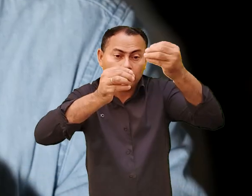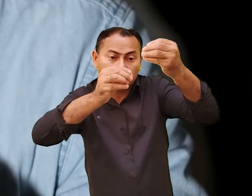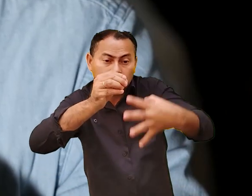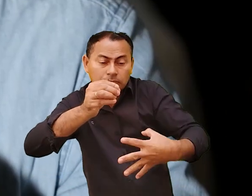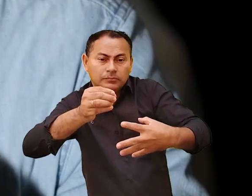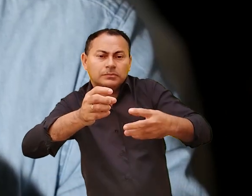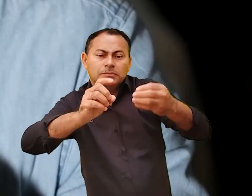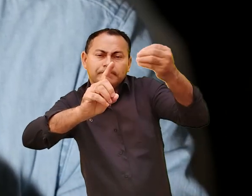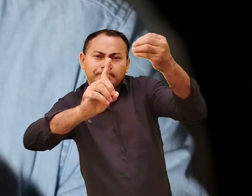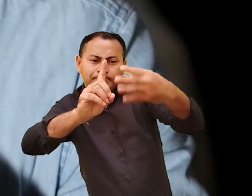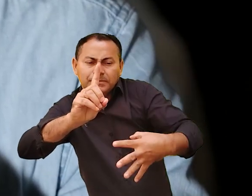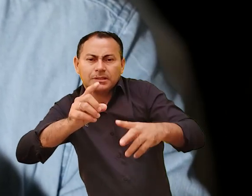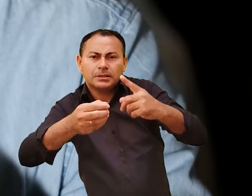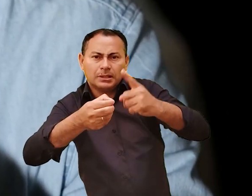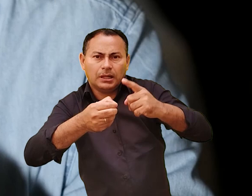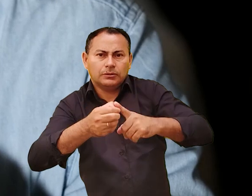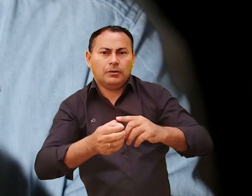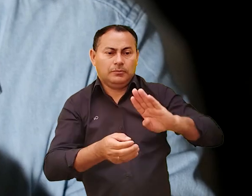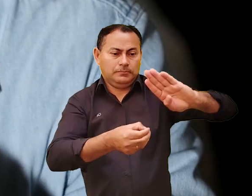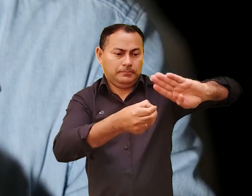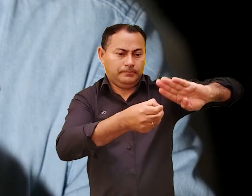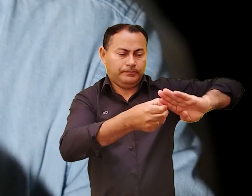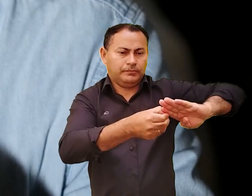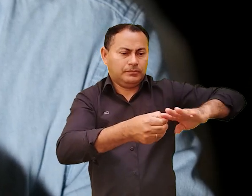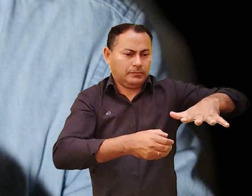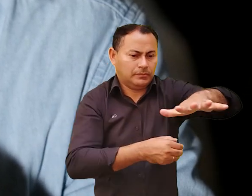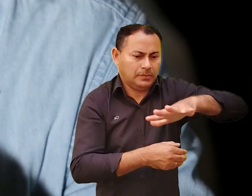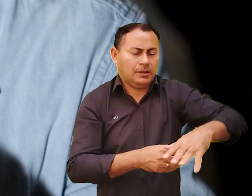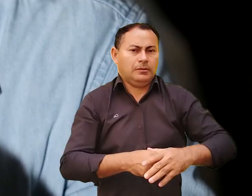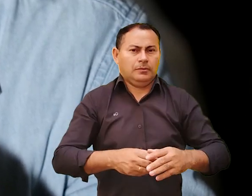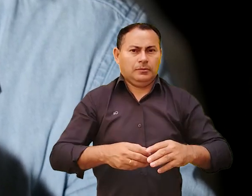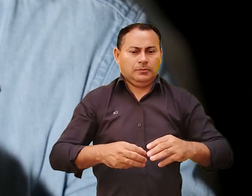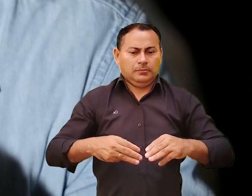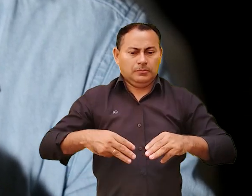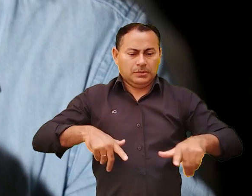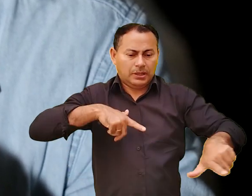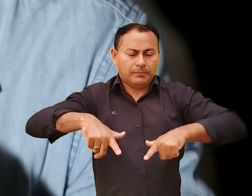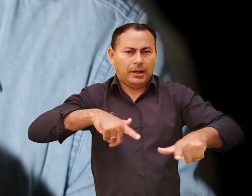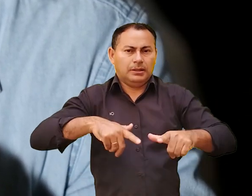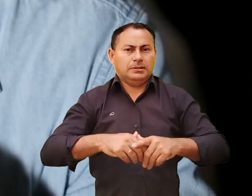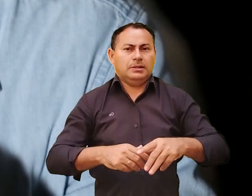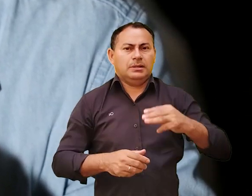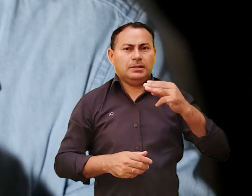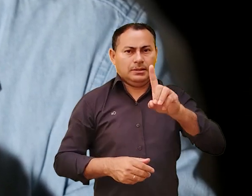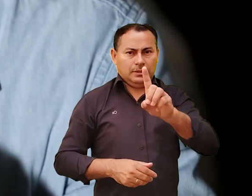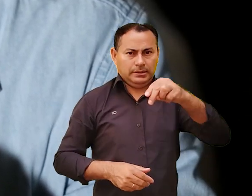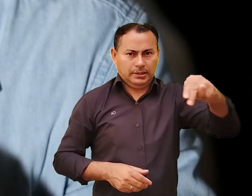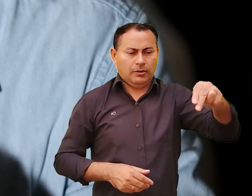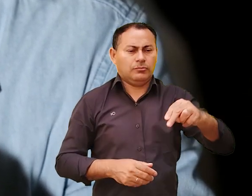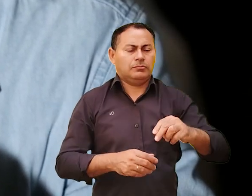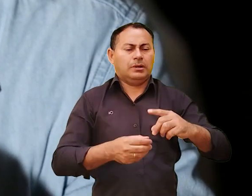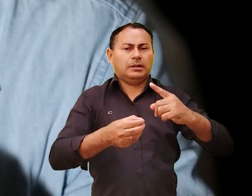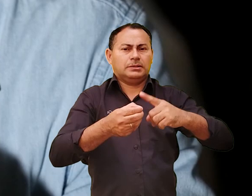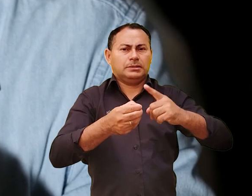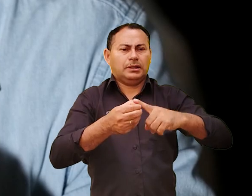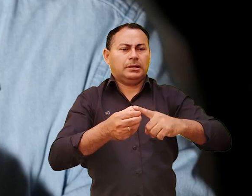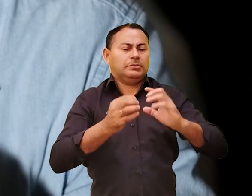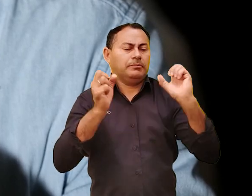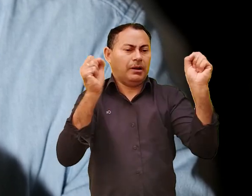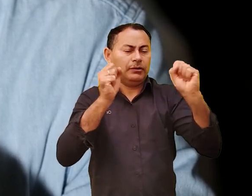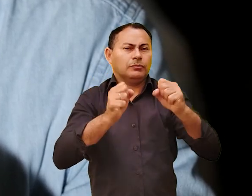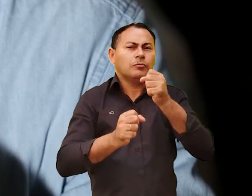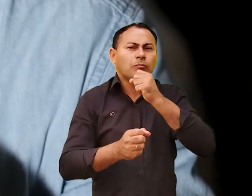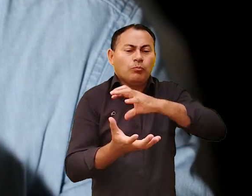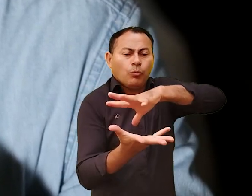descrição dessa cidade. Babilônia, cenário do ministério de Daniel, era a cidade maravilhosa do mundo